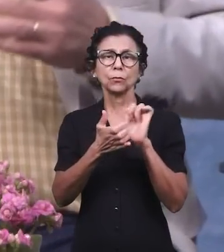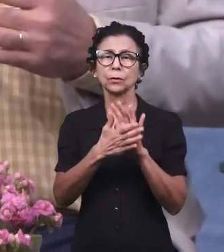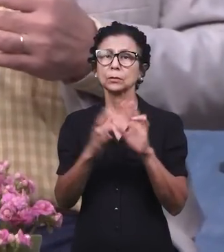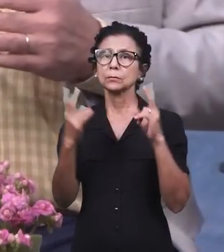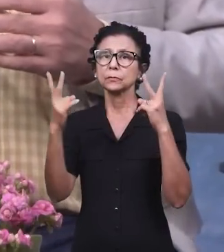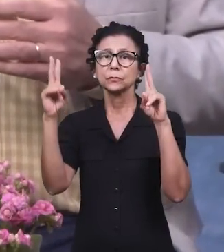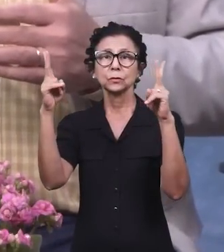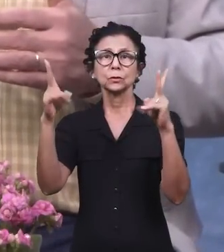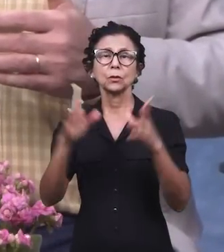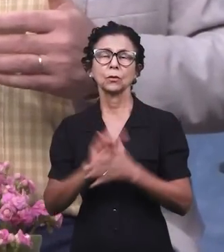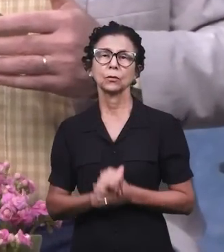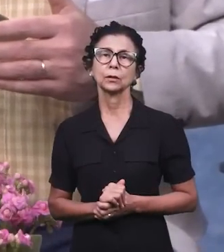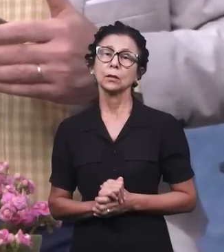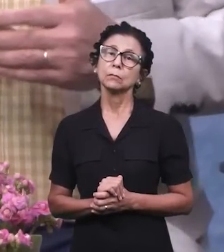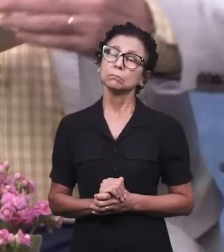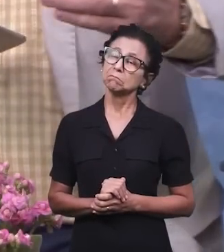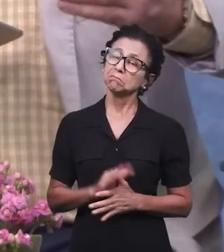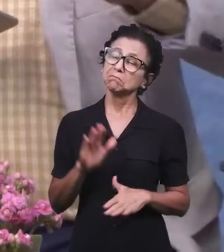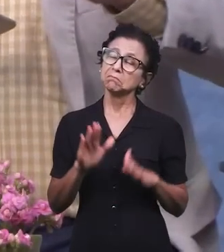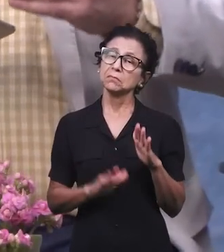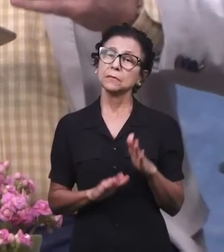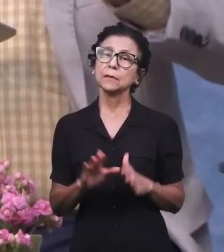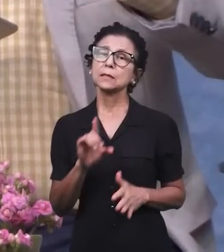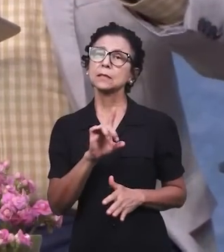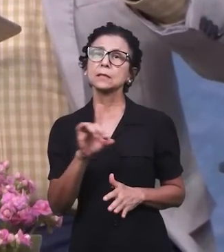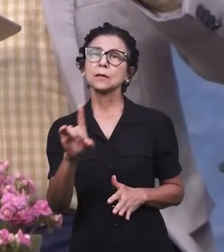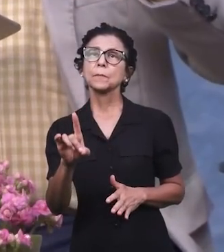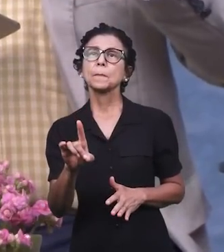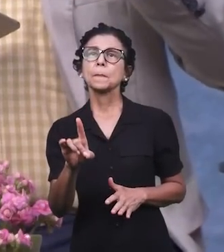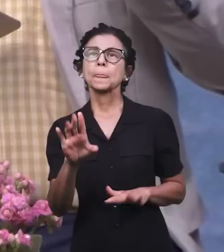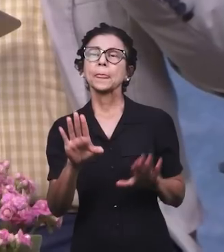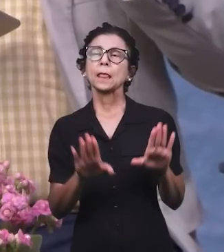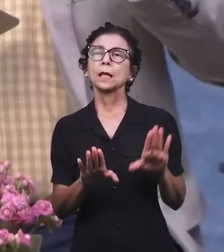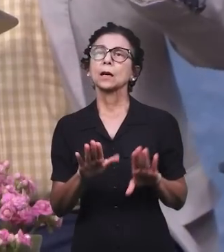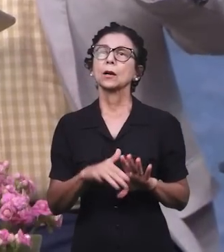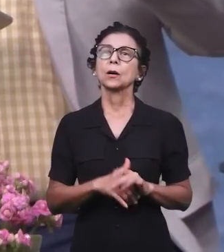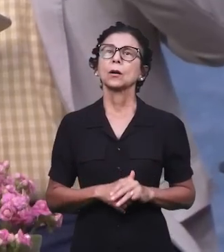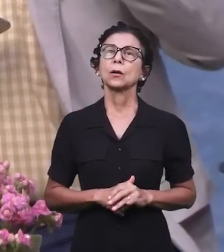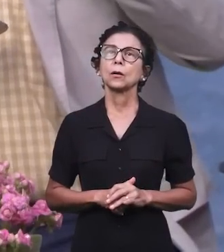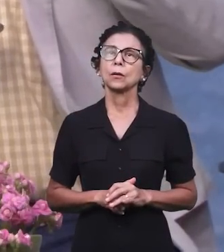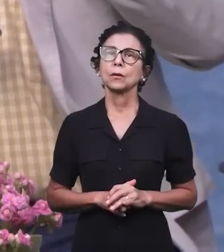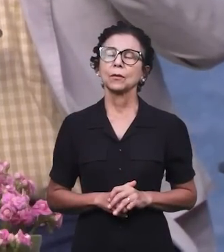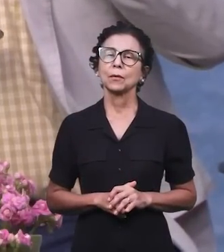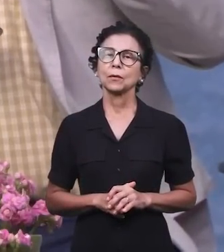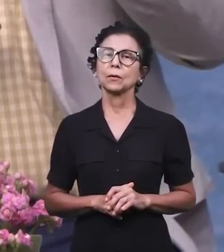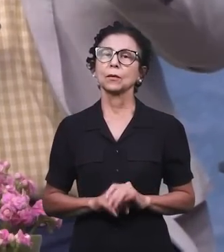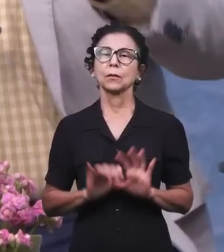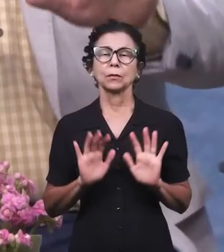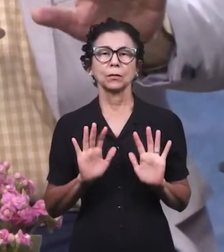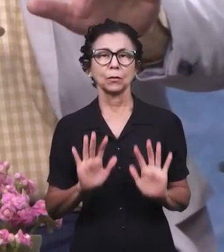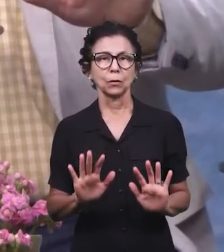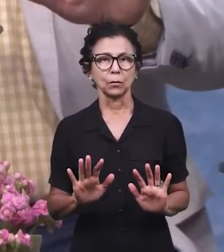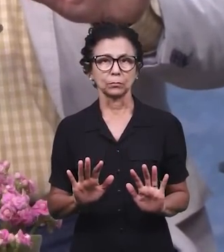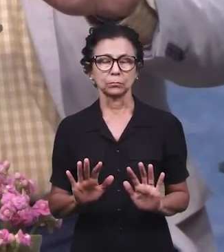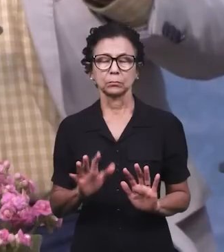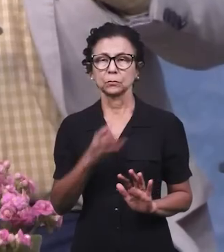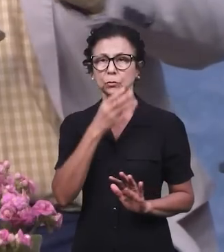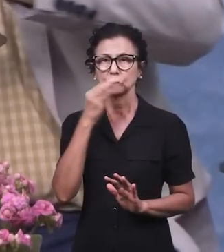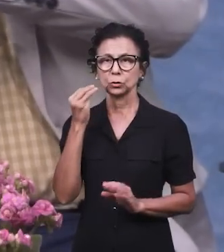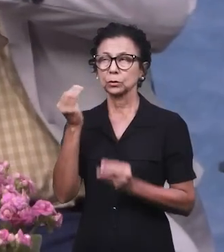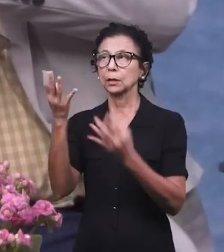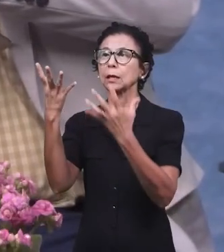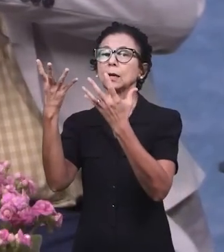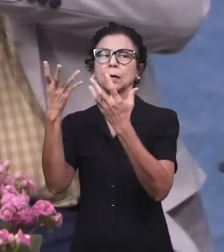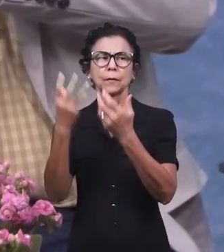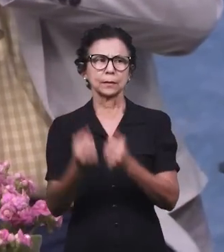Às vezes não. Às vezes o senhor faz aquele... Às vezes o senhor diz assim, aguarda, recebi o teu jejum. Agora aguarda, eu